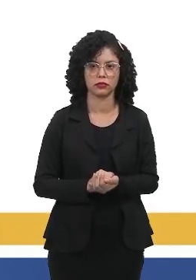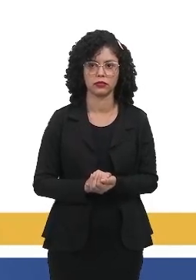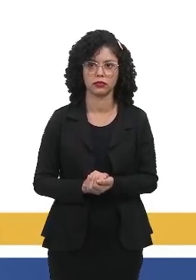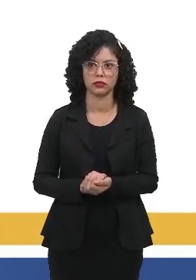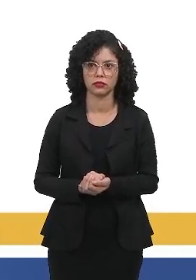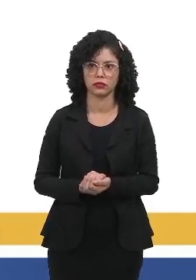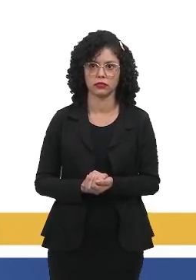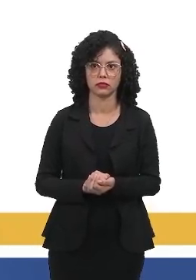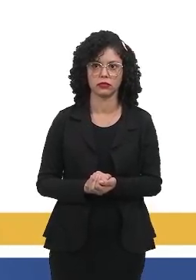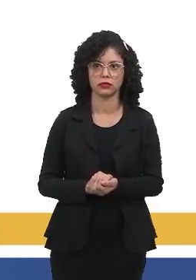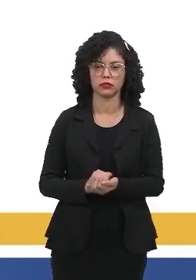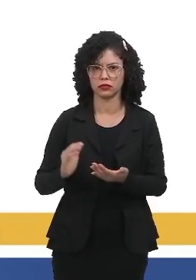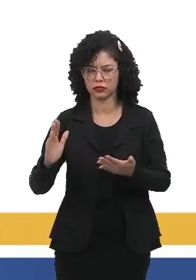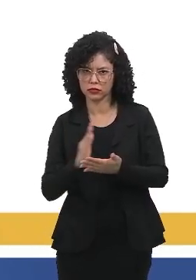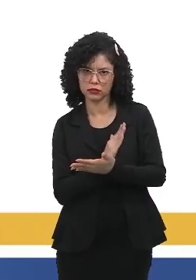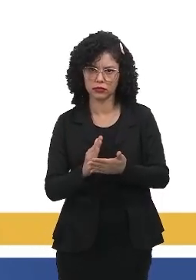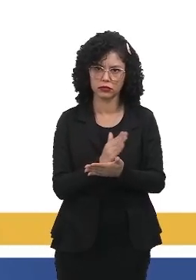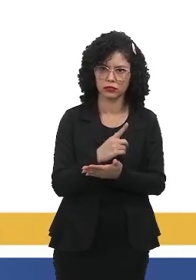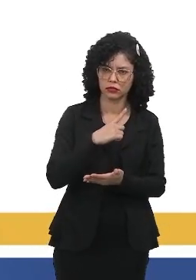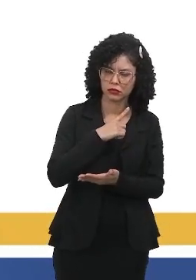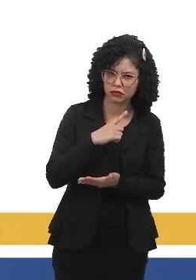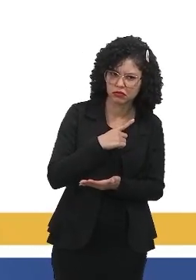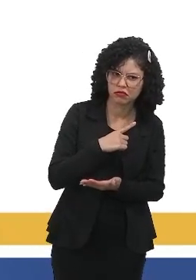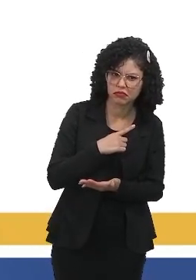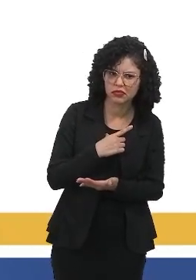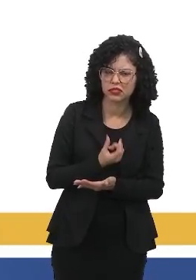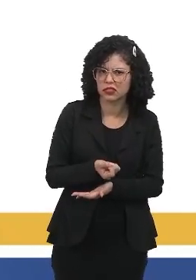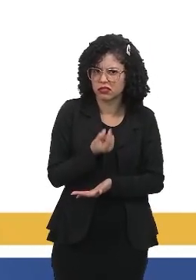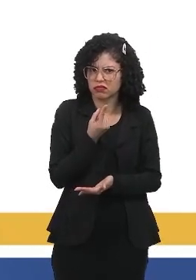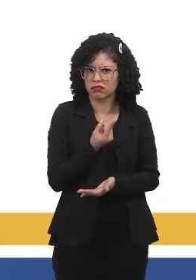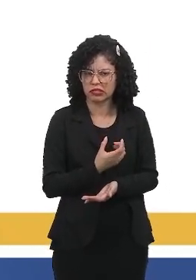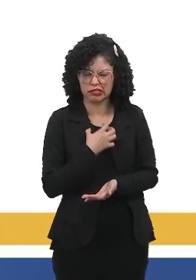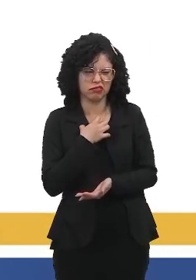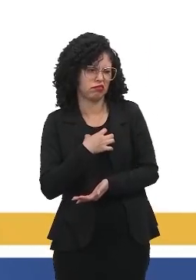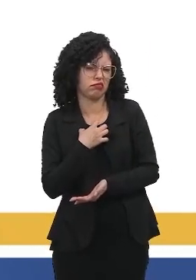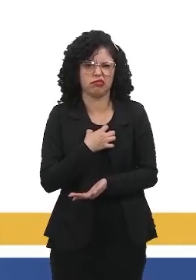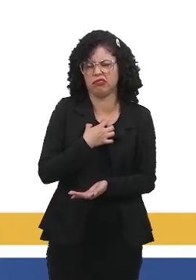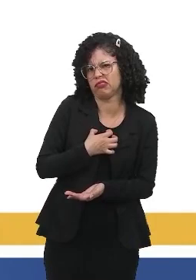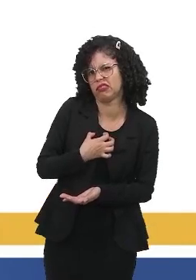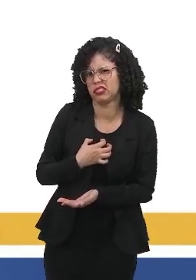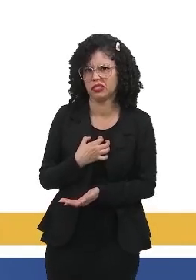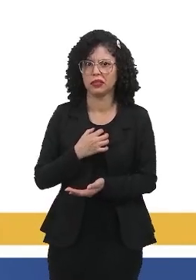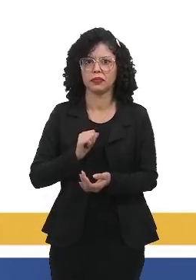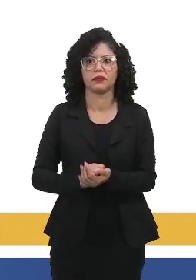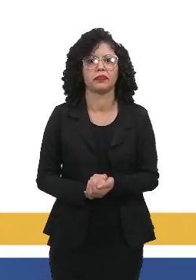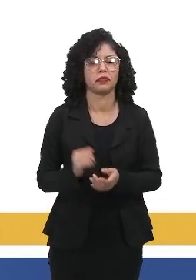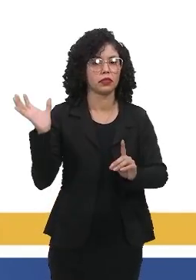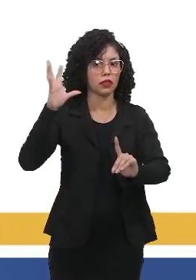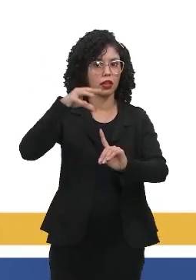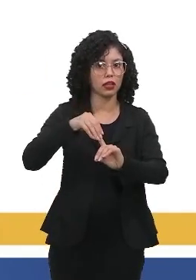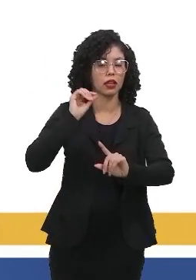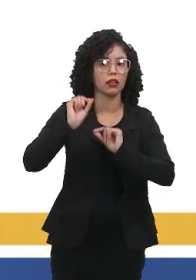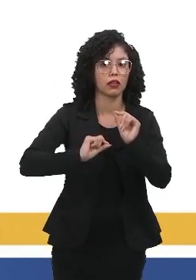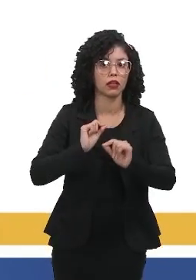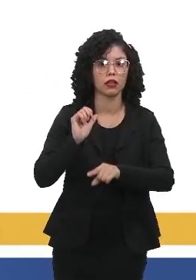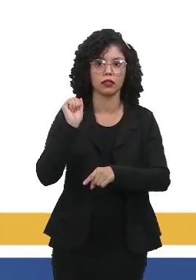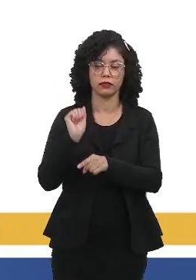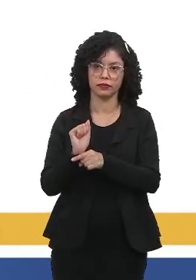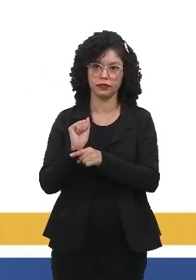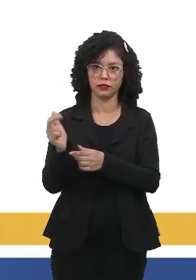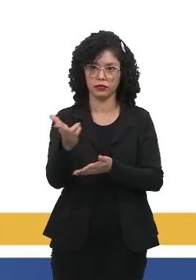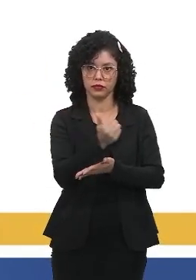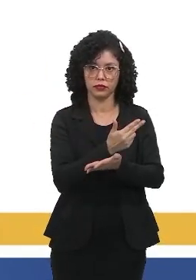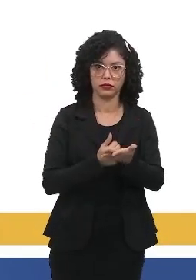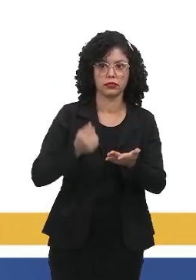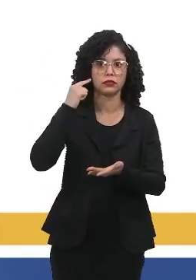né algo que gera um desconforto desconcertante centrado no letra A